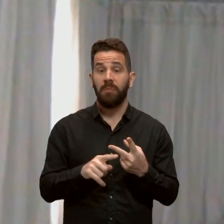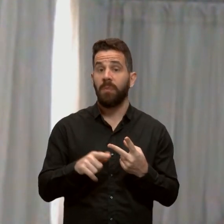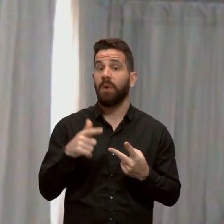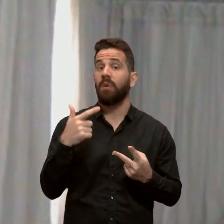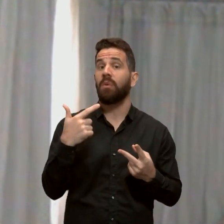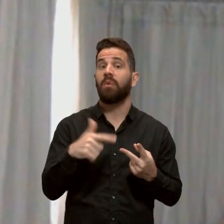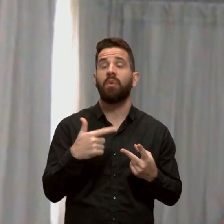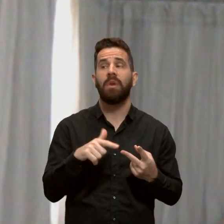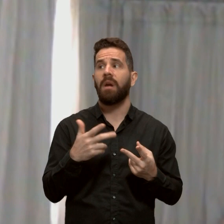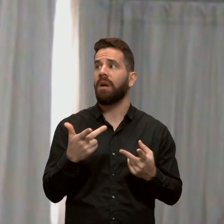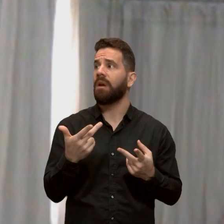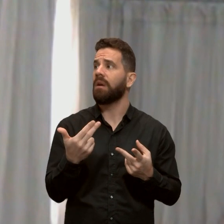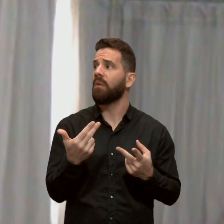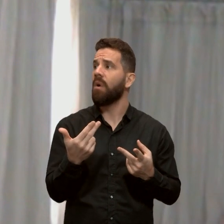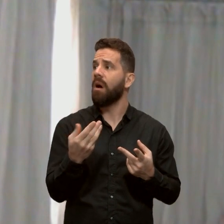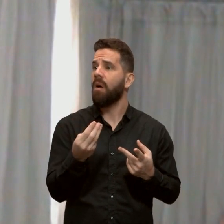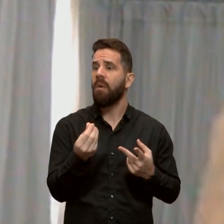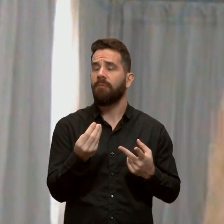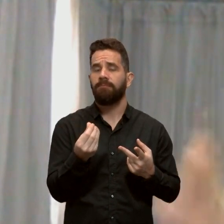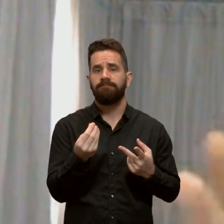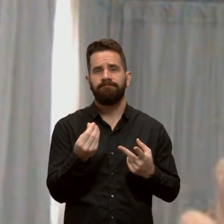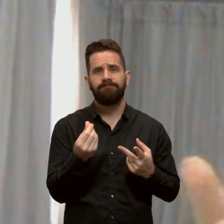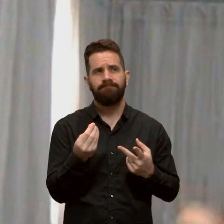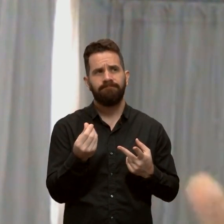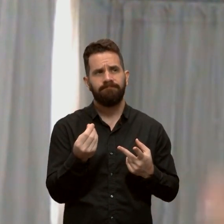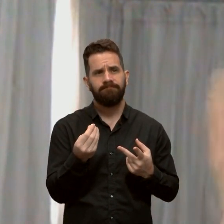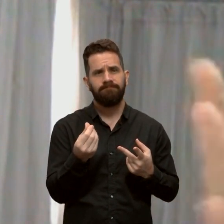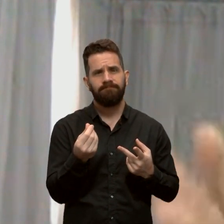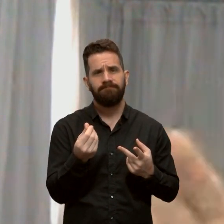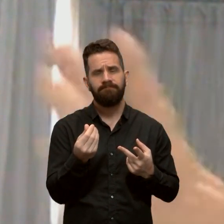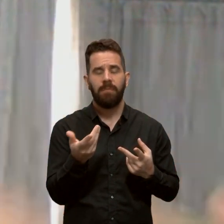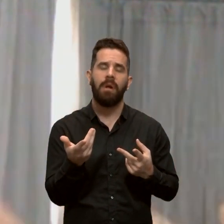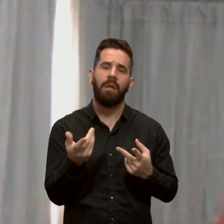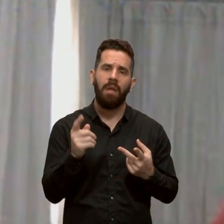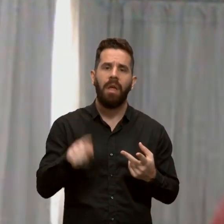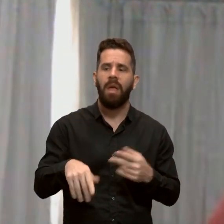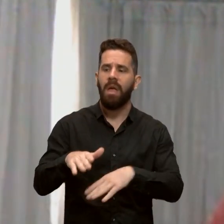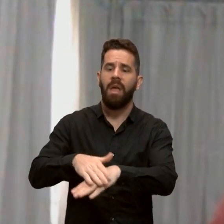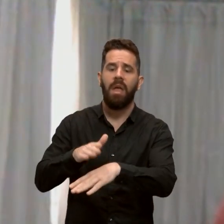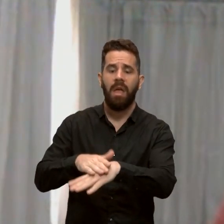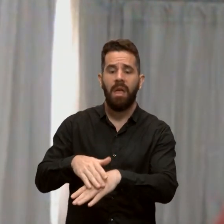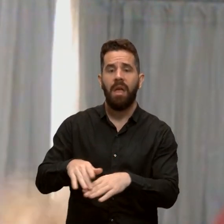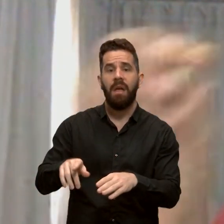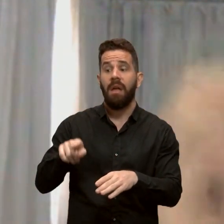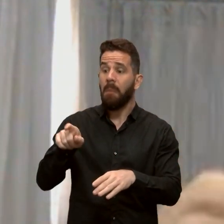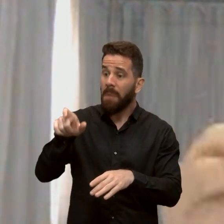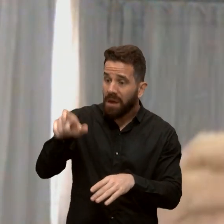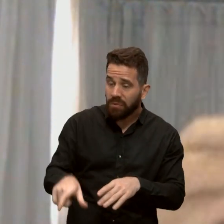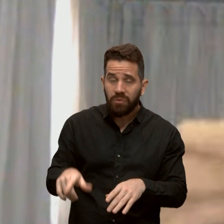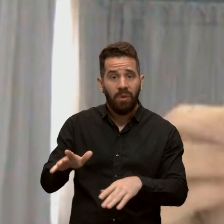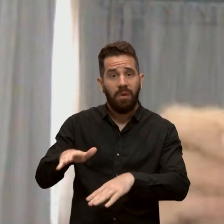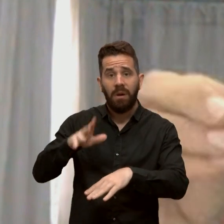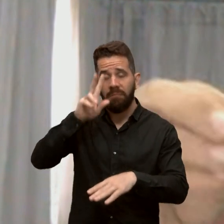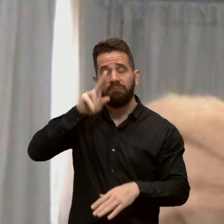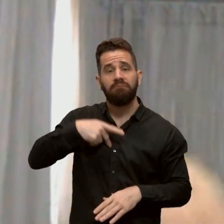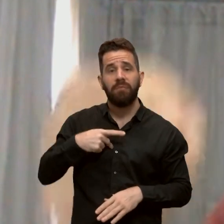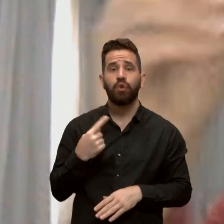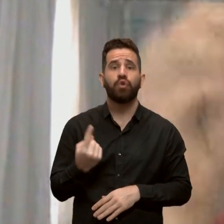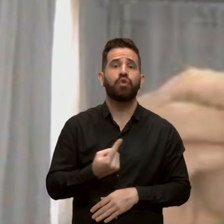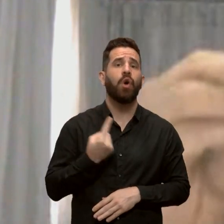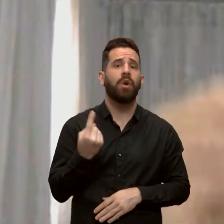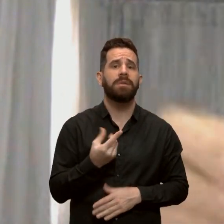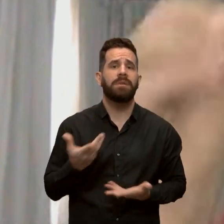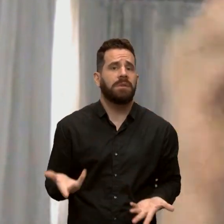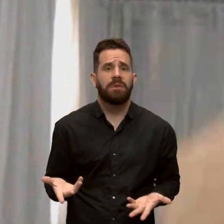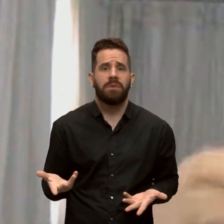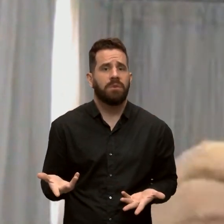organização, como é que eu vou te falar? É o defensor por ele mesmo. Então, a gente está fazendo... o que